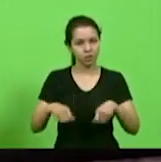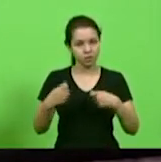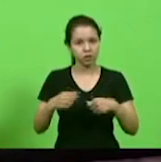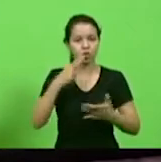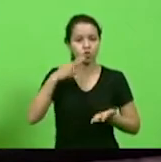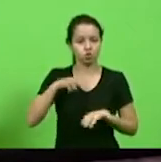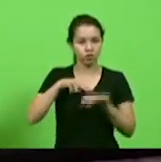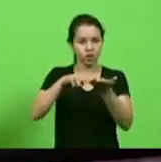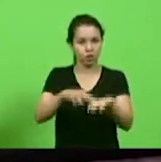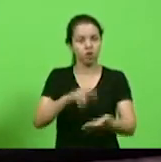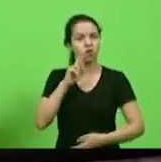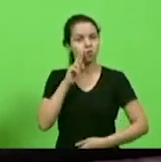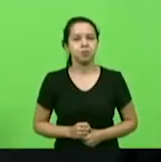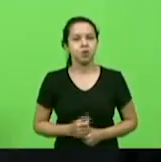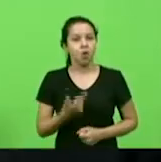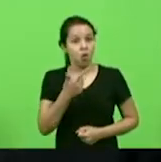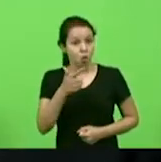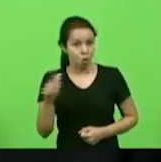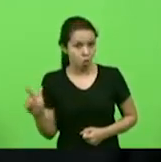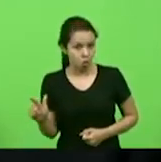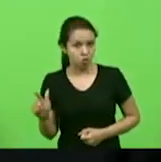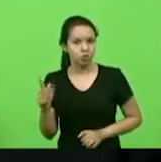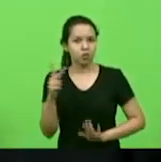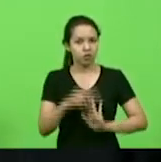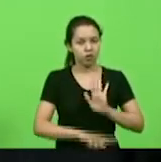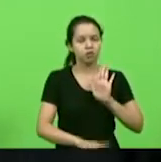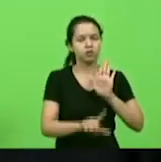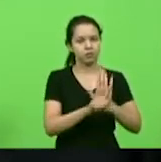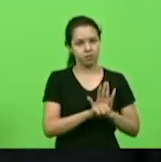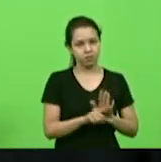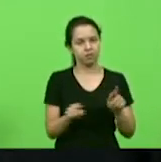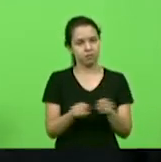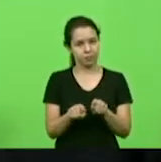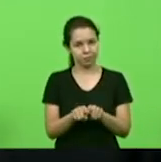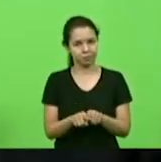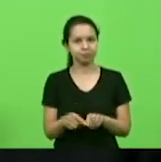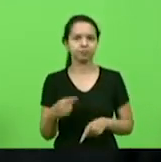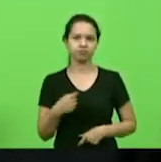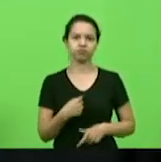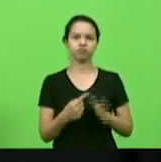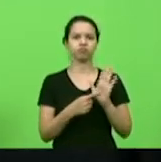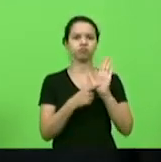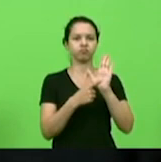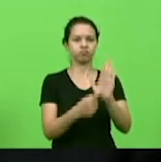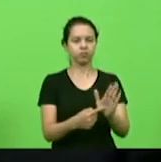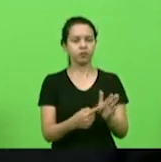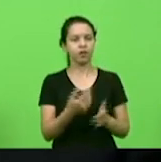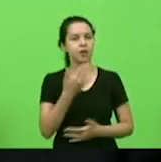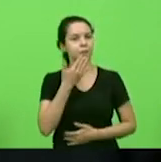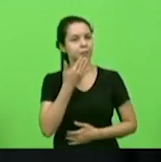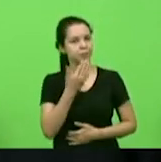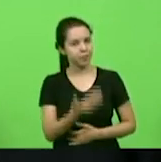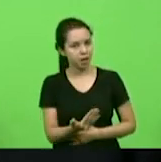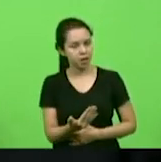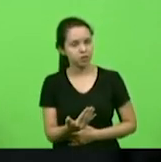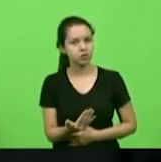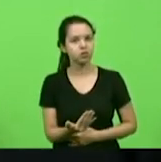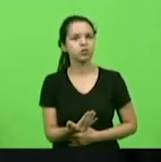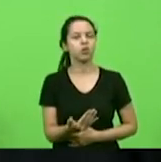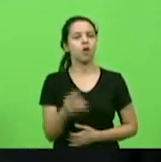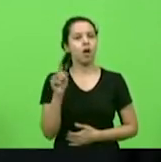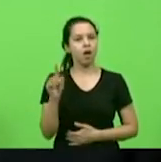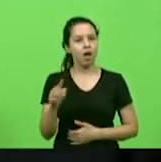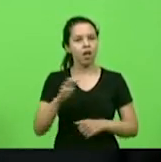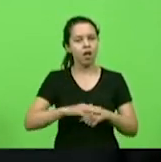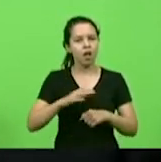responder ainda por tentativa de homicídio. O deputado Márcio Machado também pede apoio da Comissão de Constituição e Justiça para